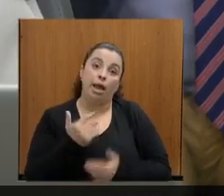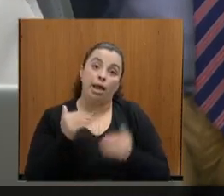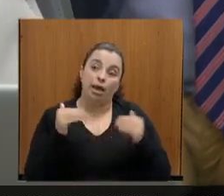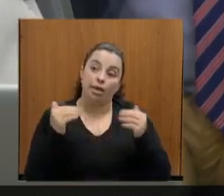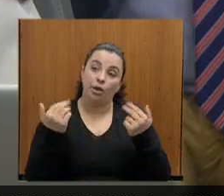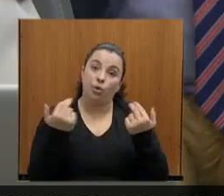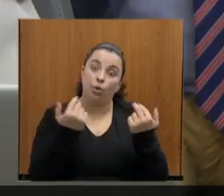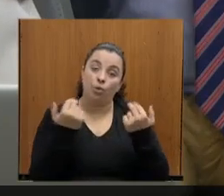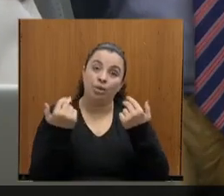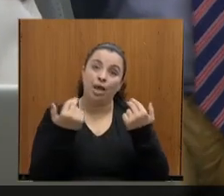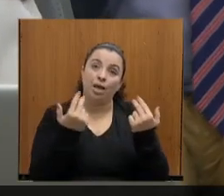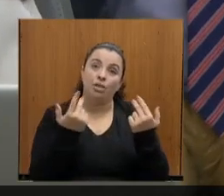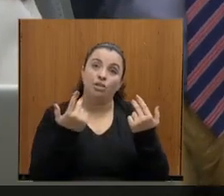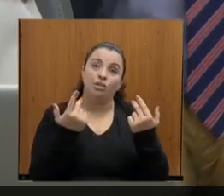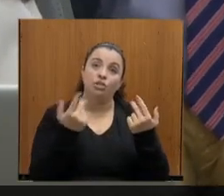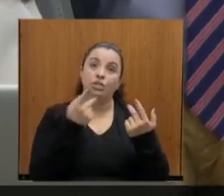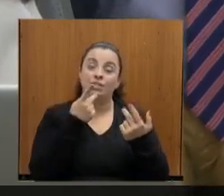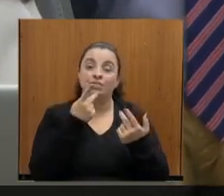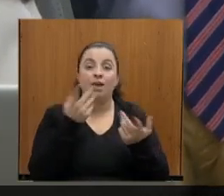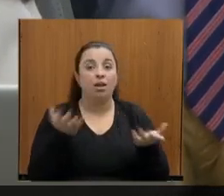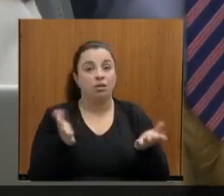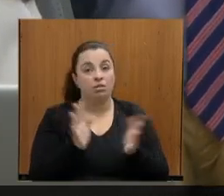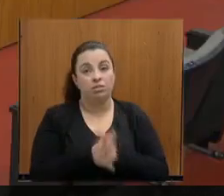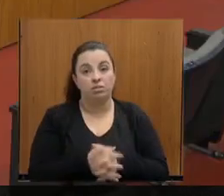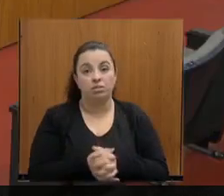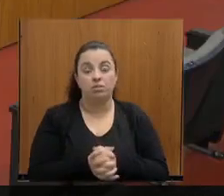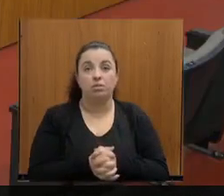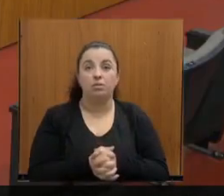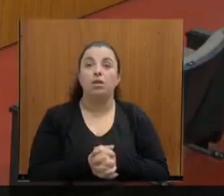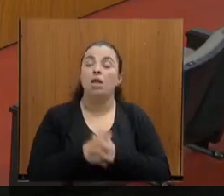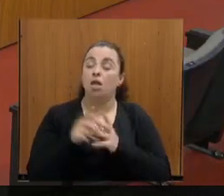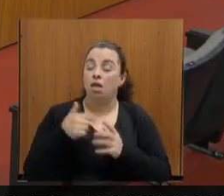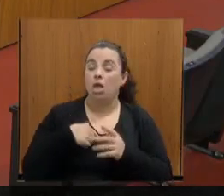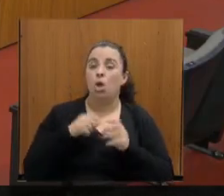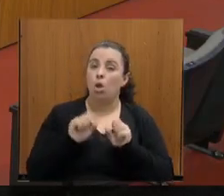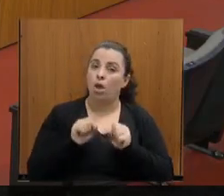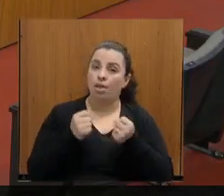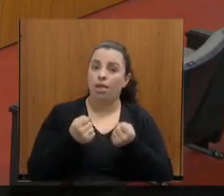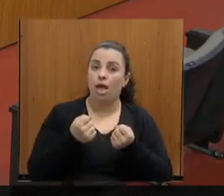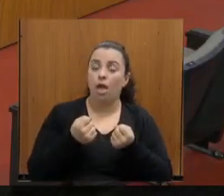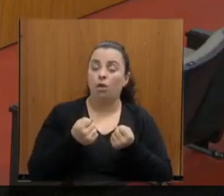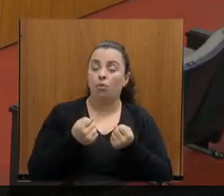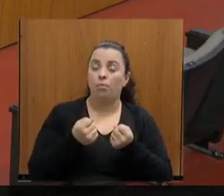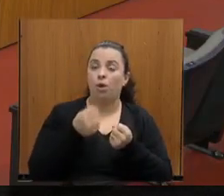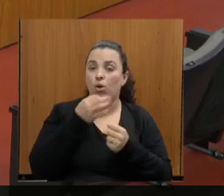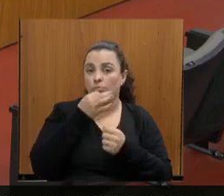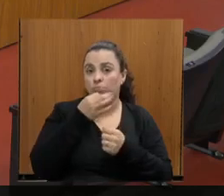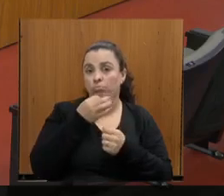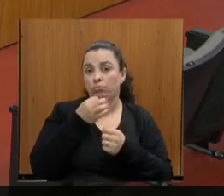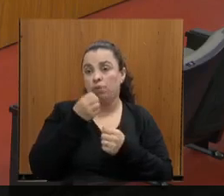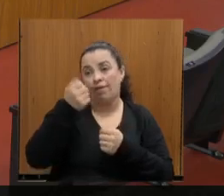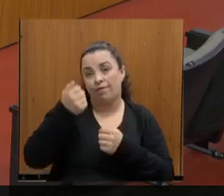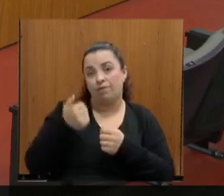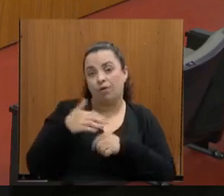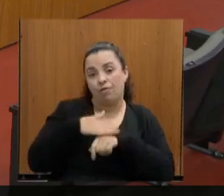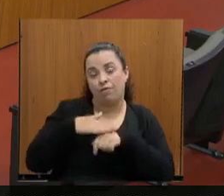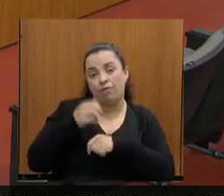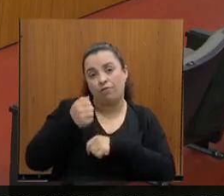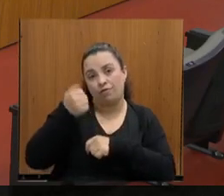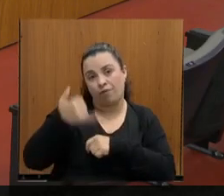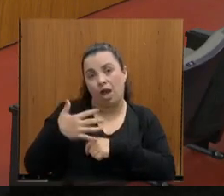igualdade das falas Presidente o meu comentário anterior que nosso